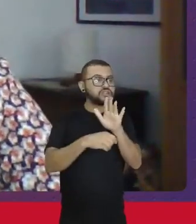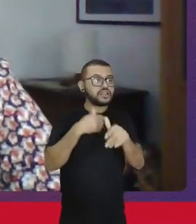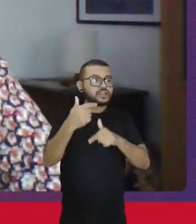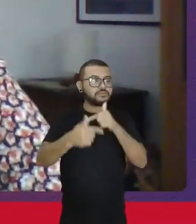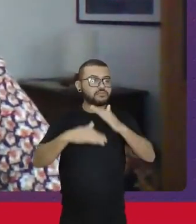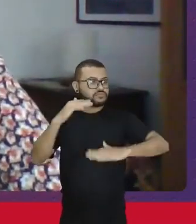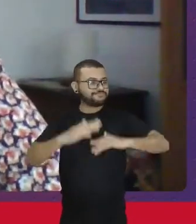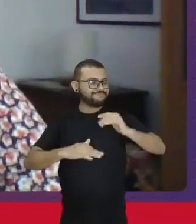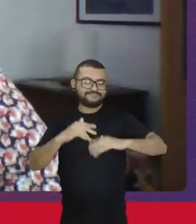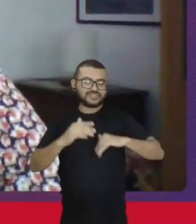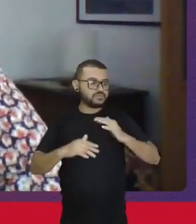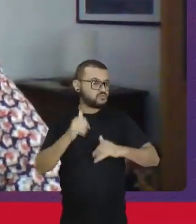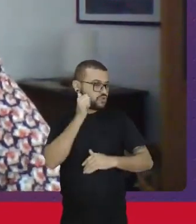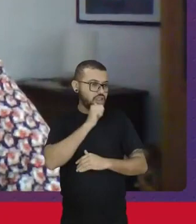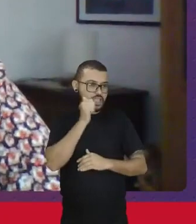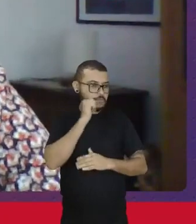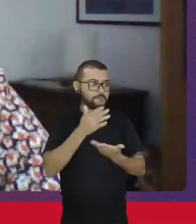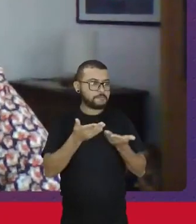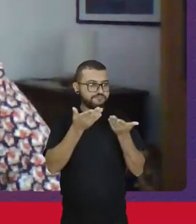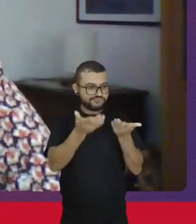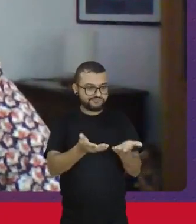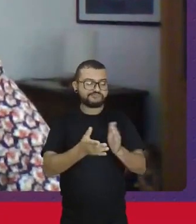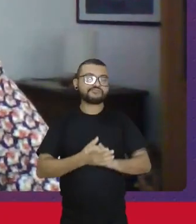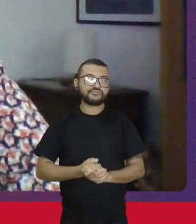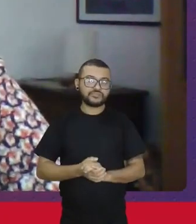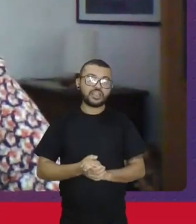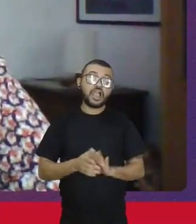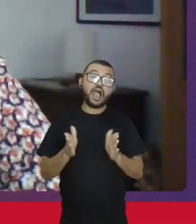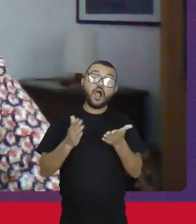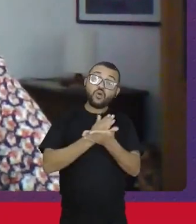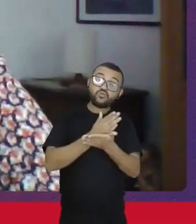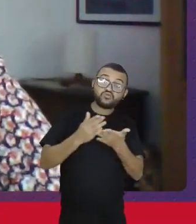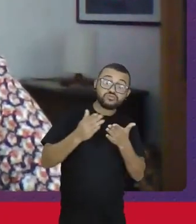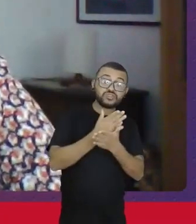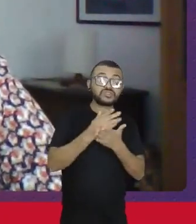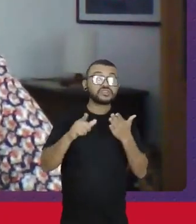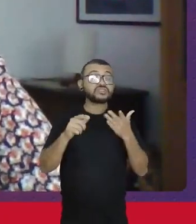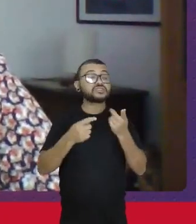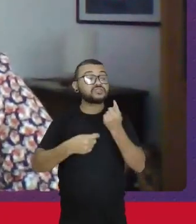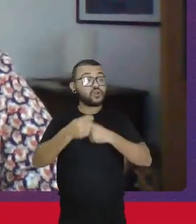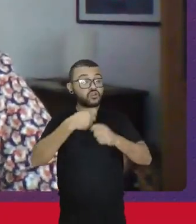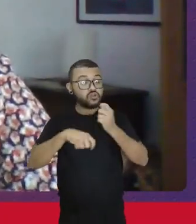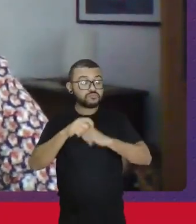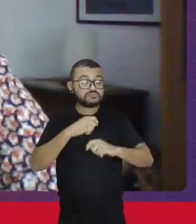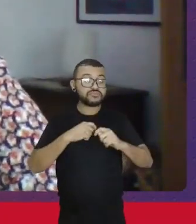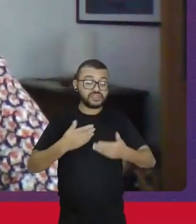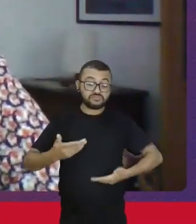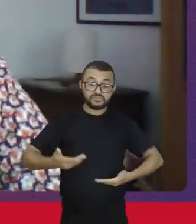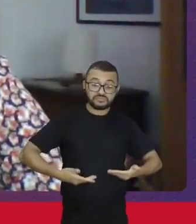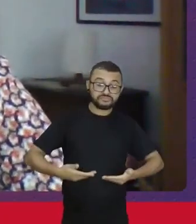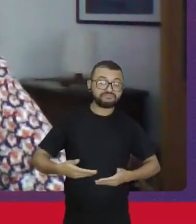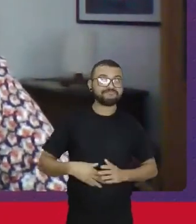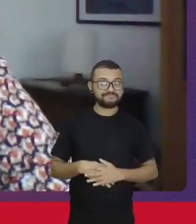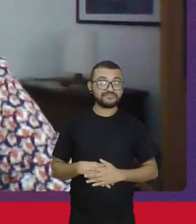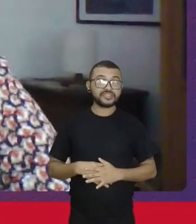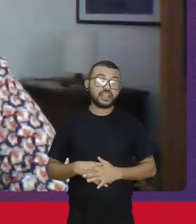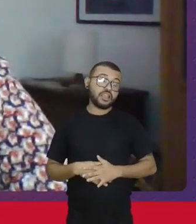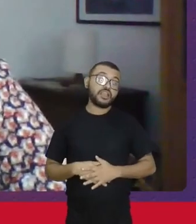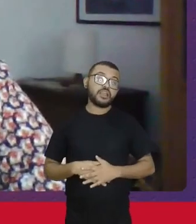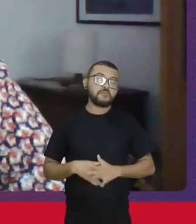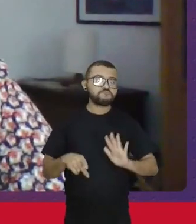a assistência, para algumas áreas de comércio e serviços. A questão é que